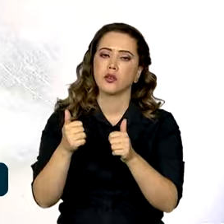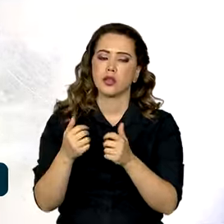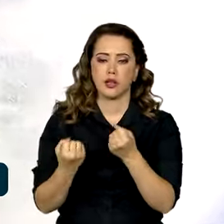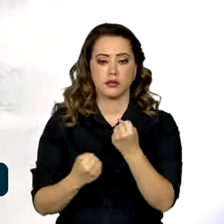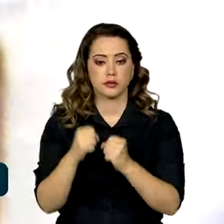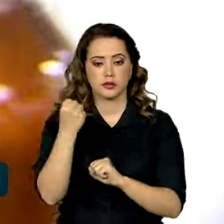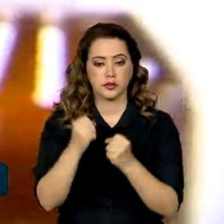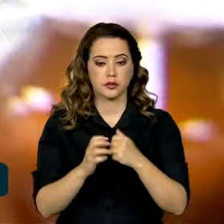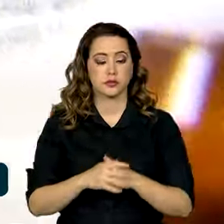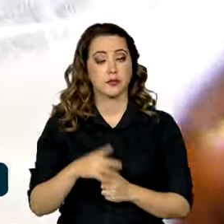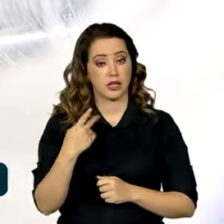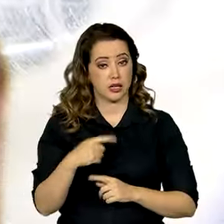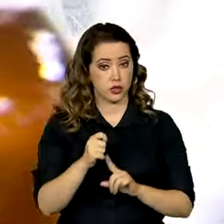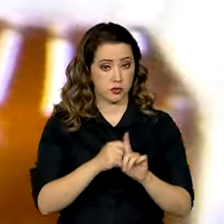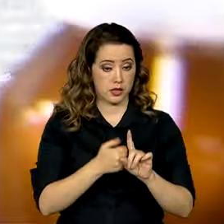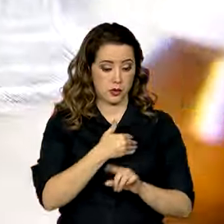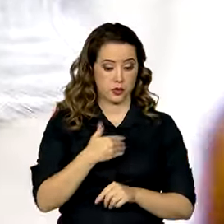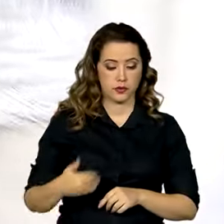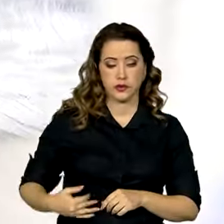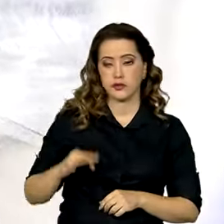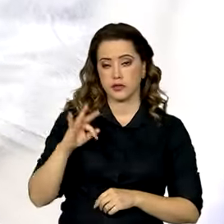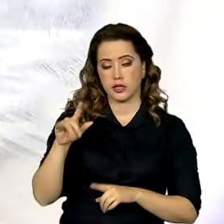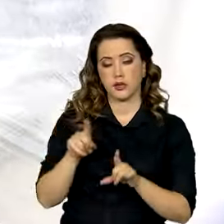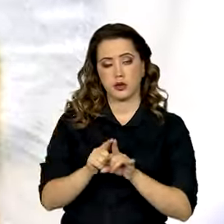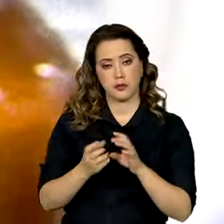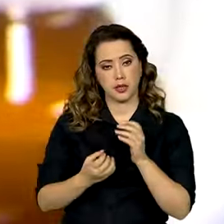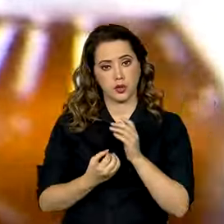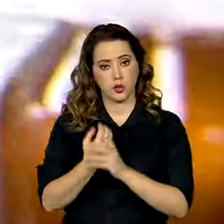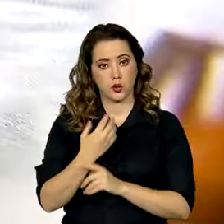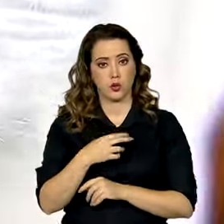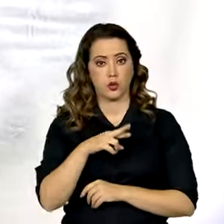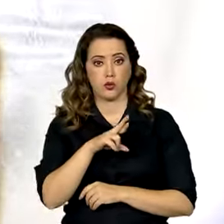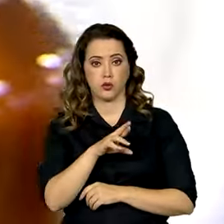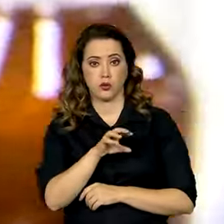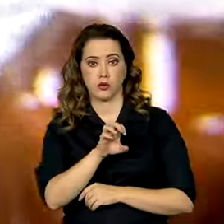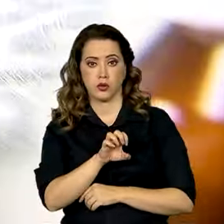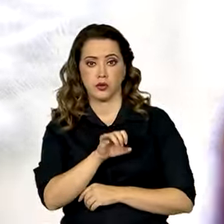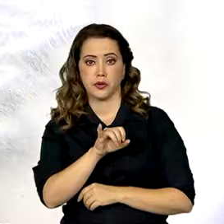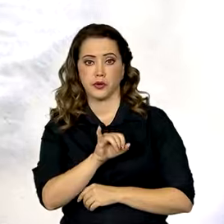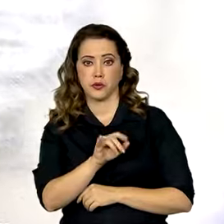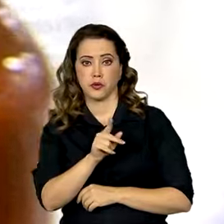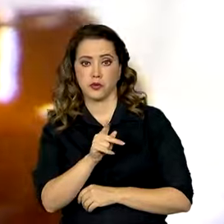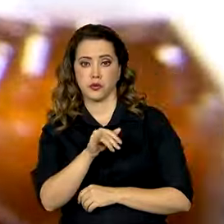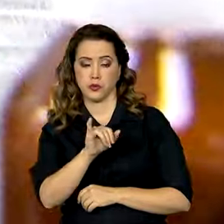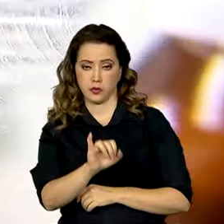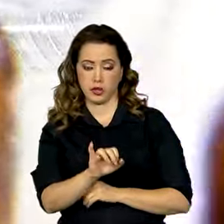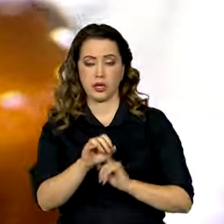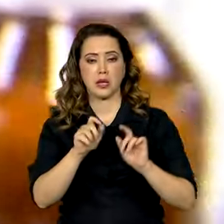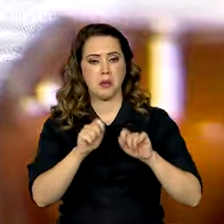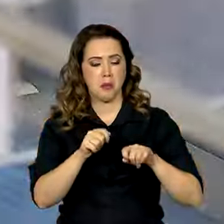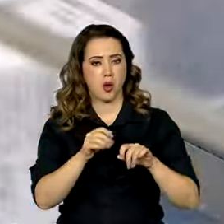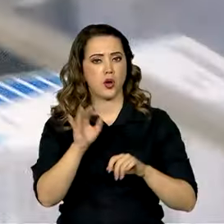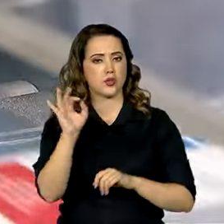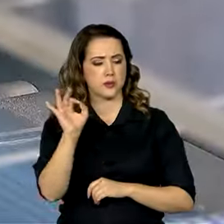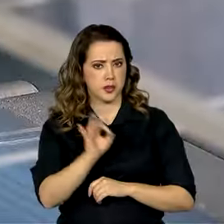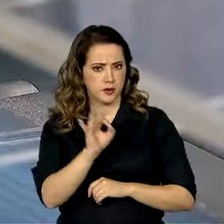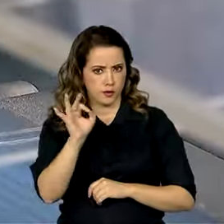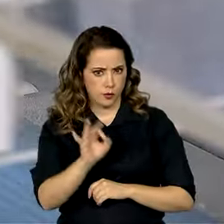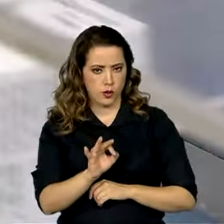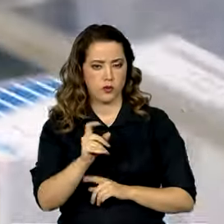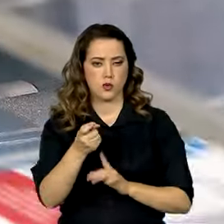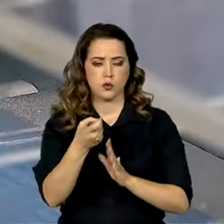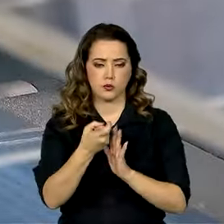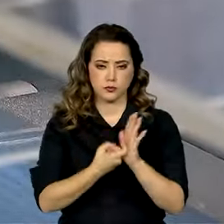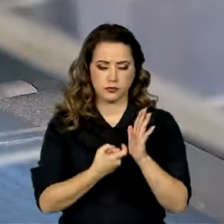produtividade. Este mês, o governo federal também lançou o REIC, um regime especial de tributação que melhora